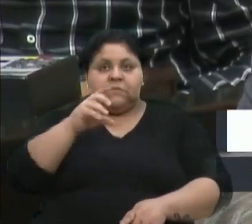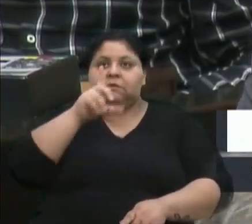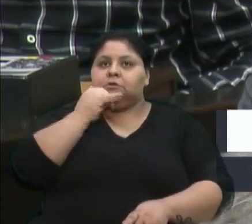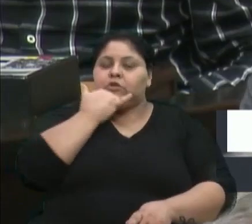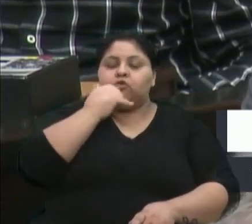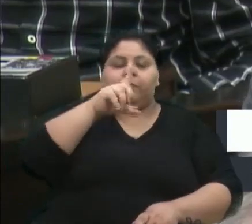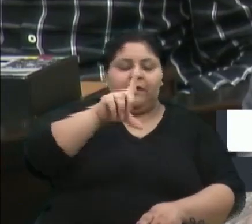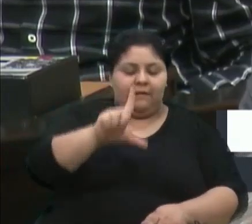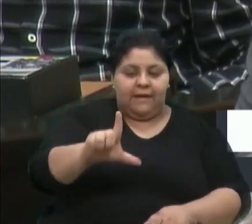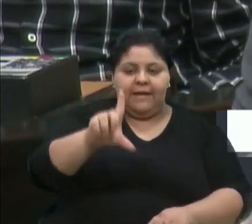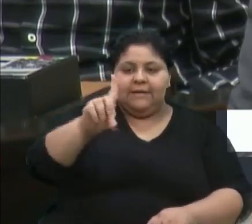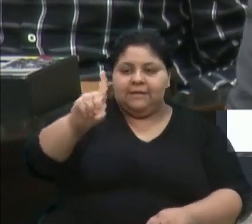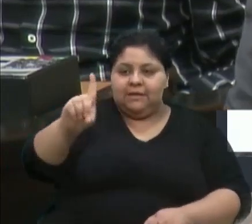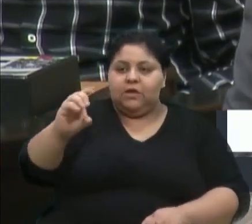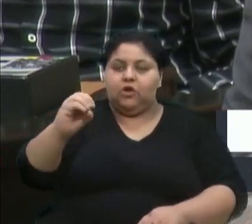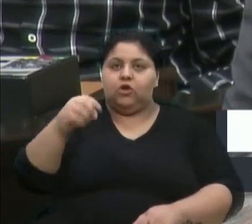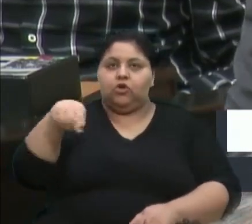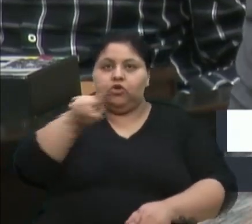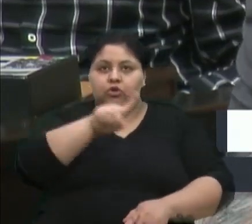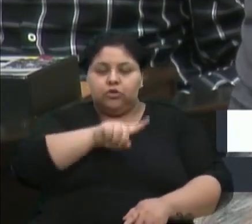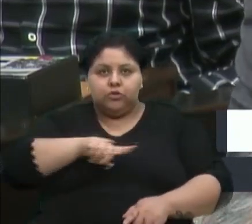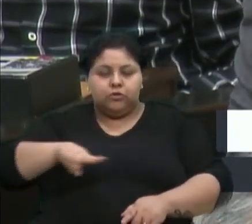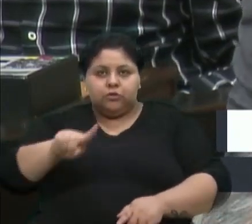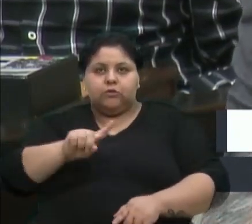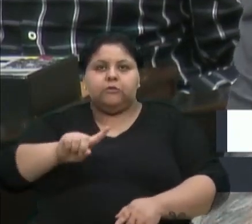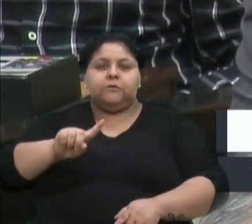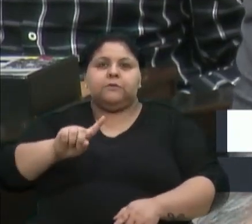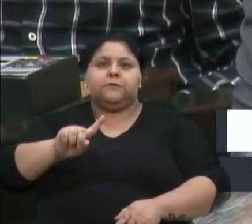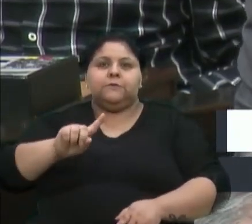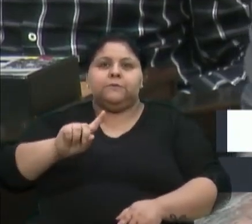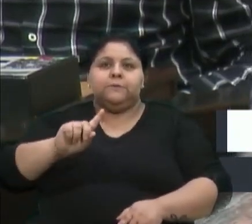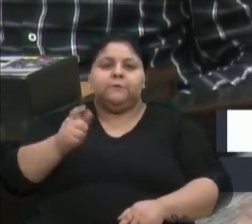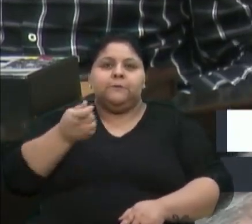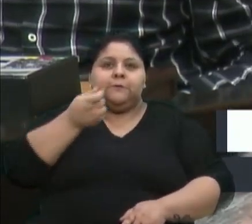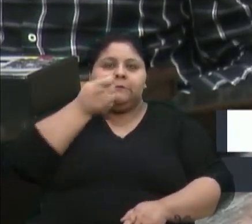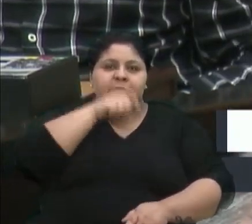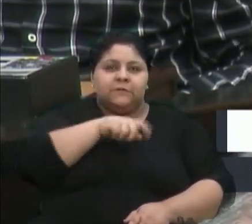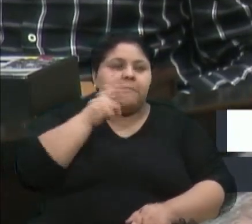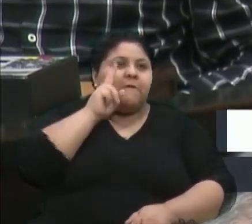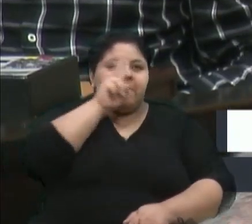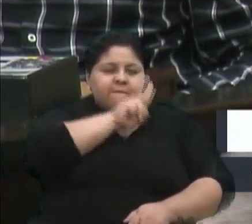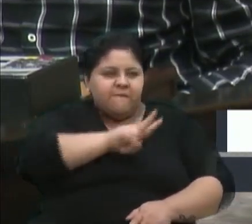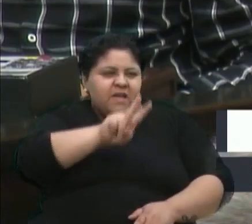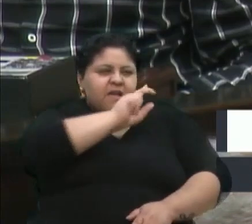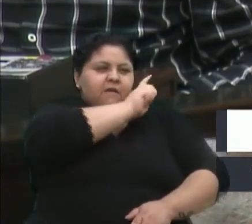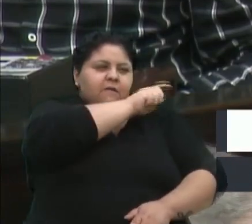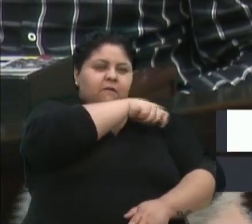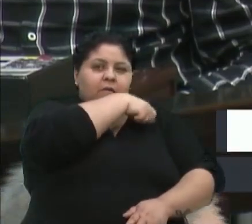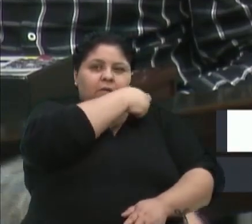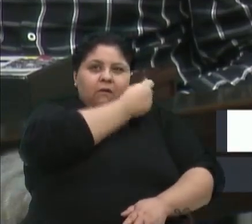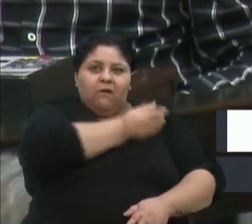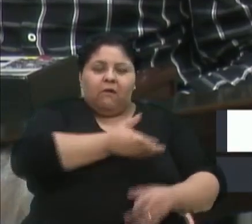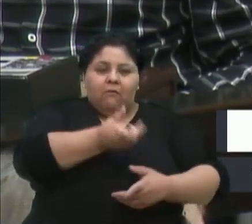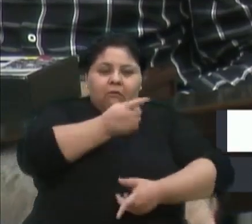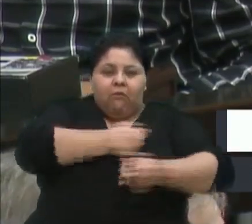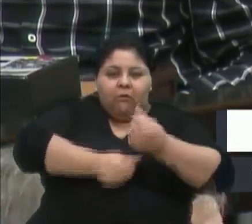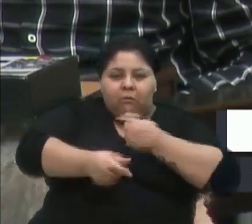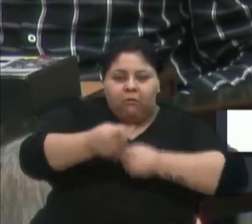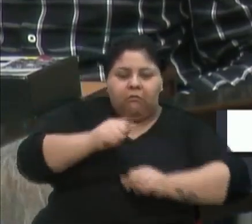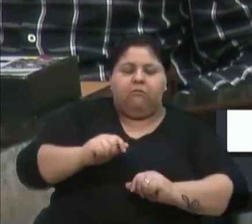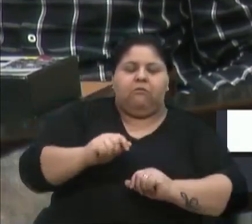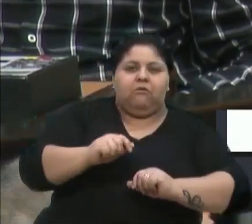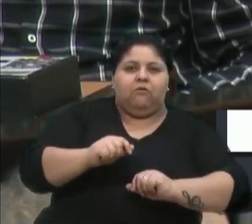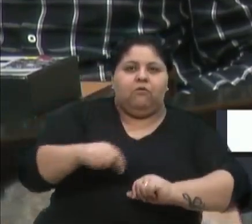Quatro Pilares né legisulgar fiscalizar e administrar nós não podemos tratar